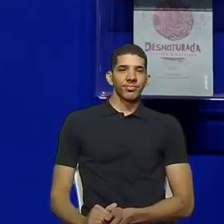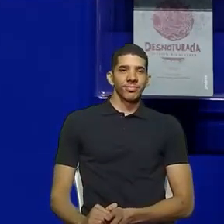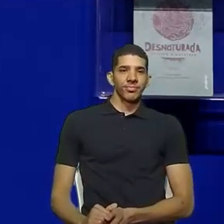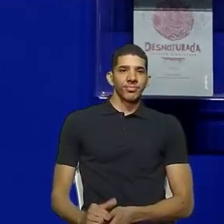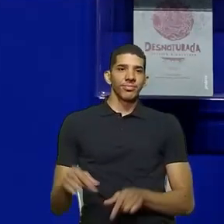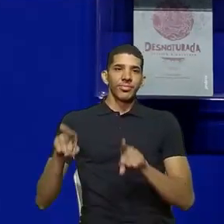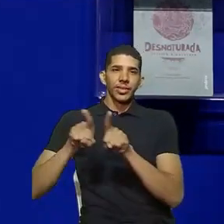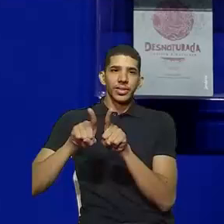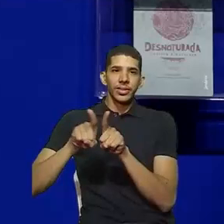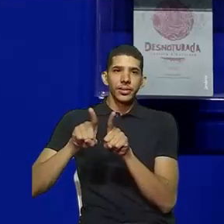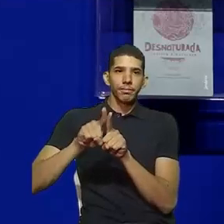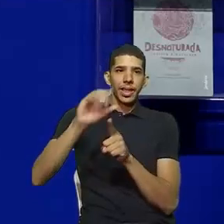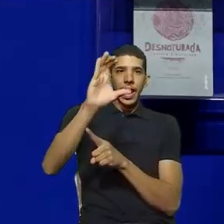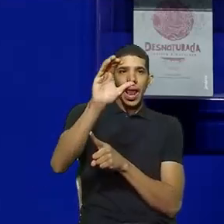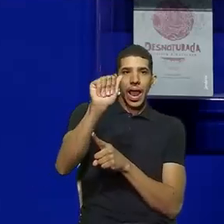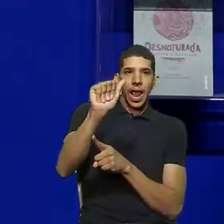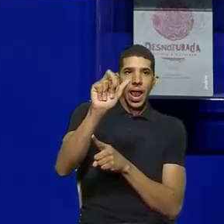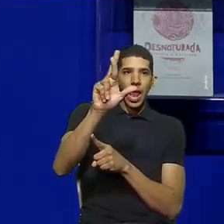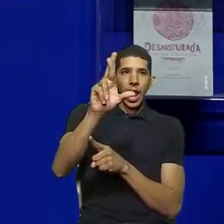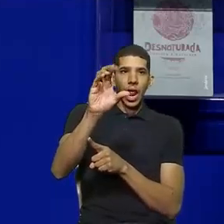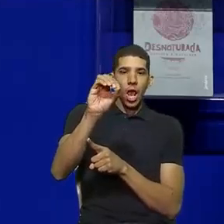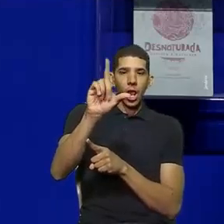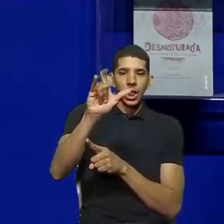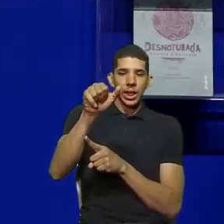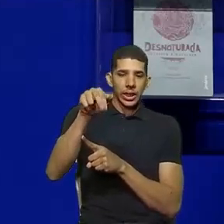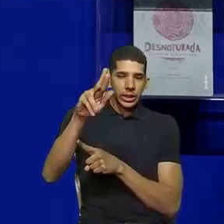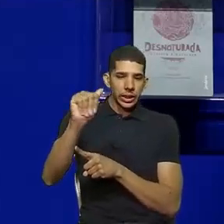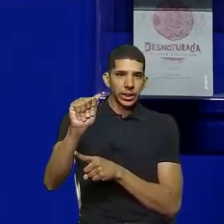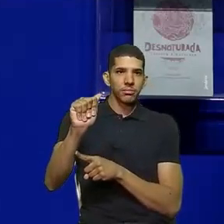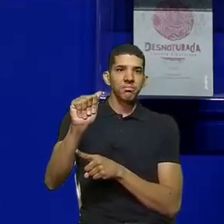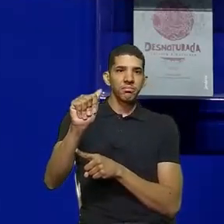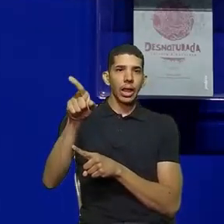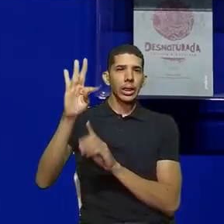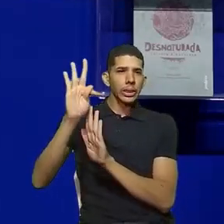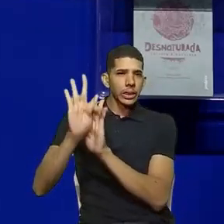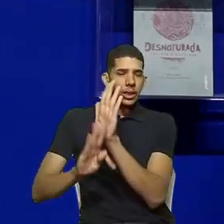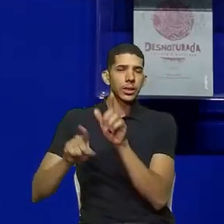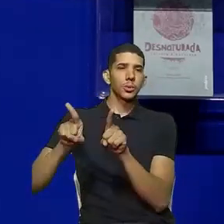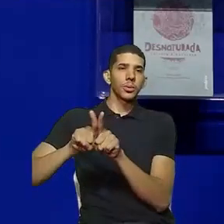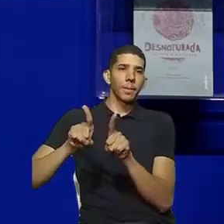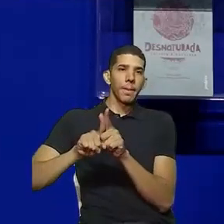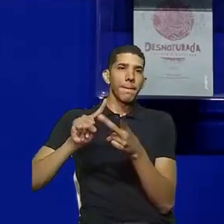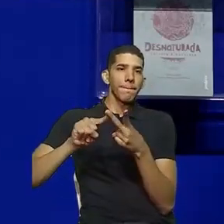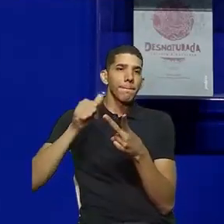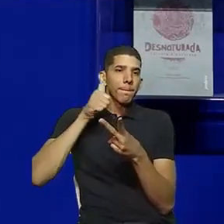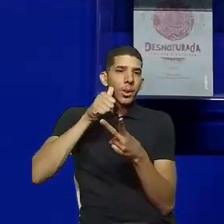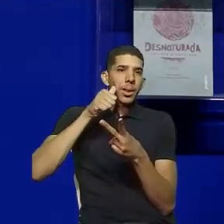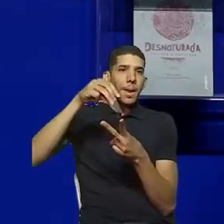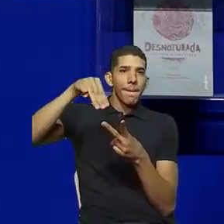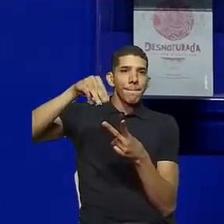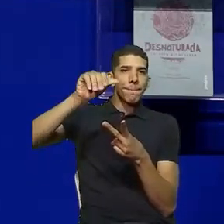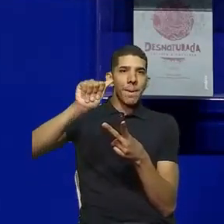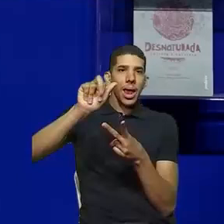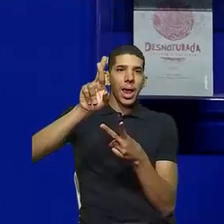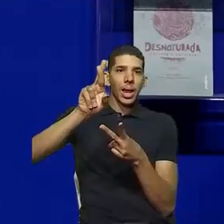era como se estivesse prefaciando um texto de Maria de Jesus, lá de Minas Gerais